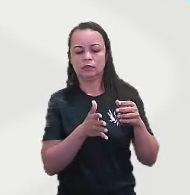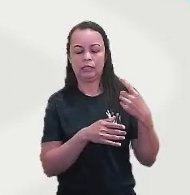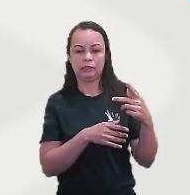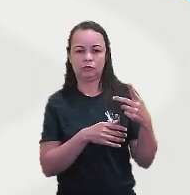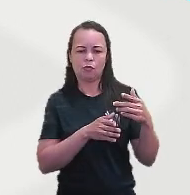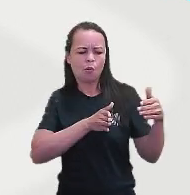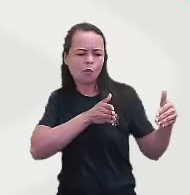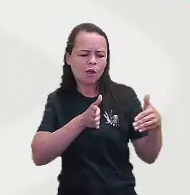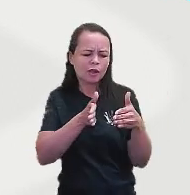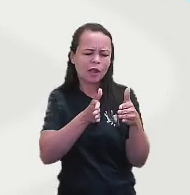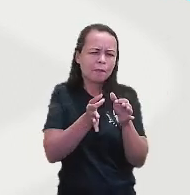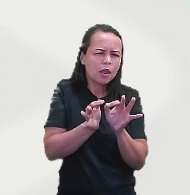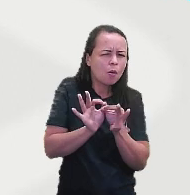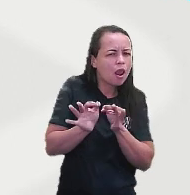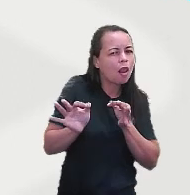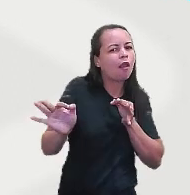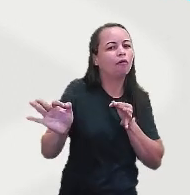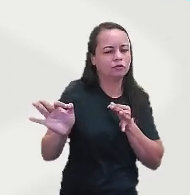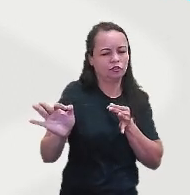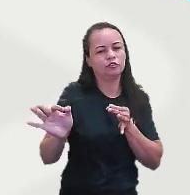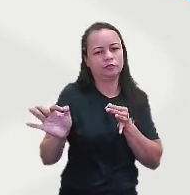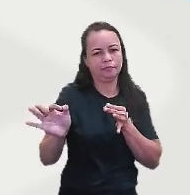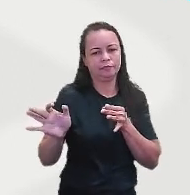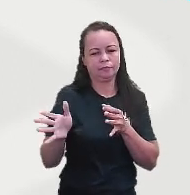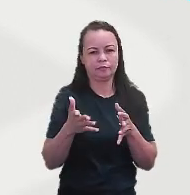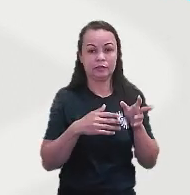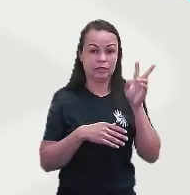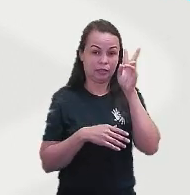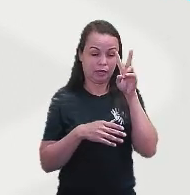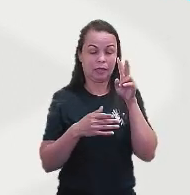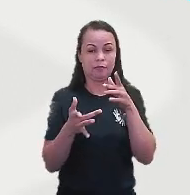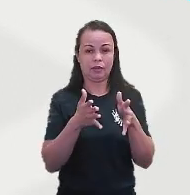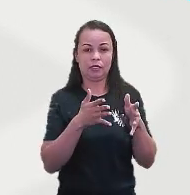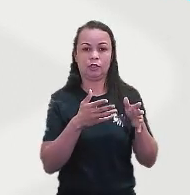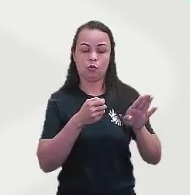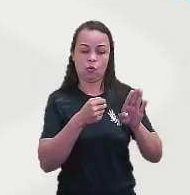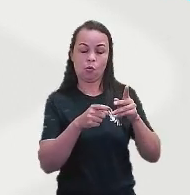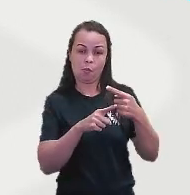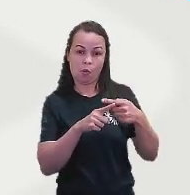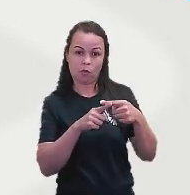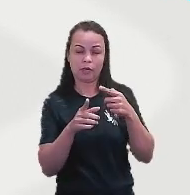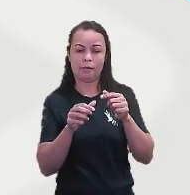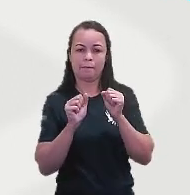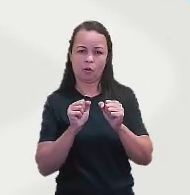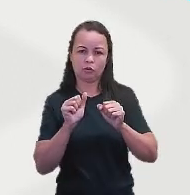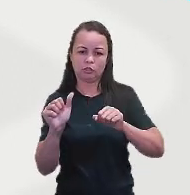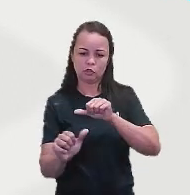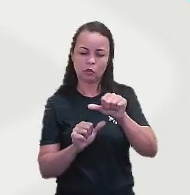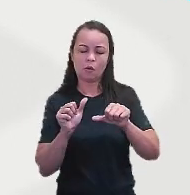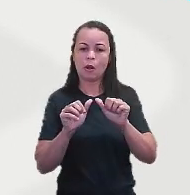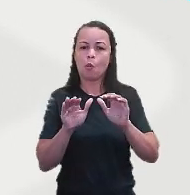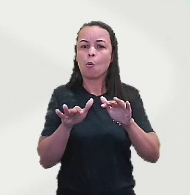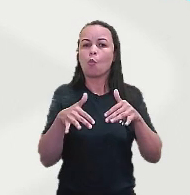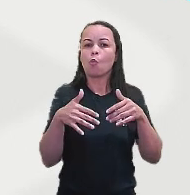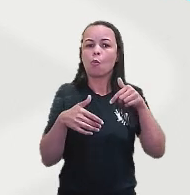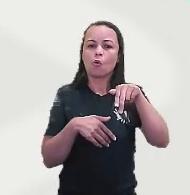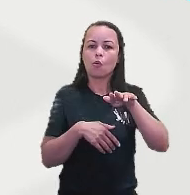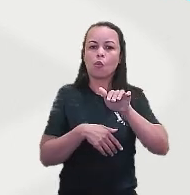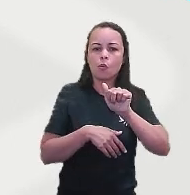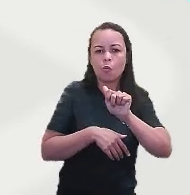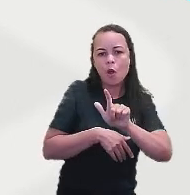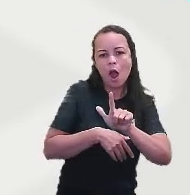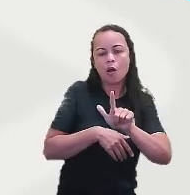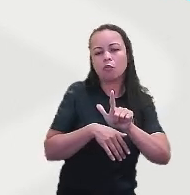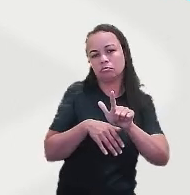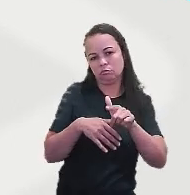ele vem é mais longo. Lembra também que o porquê pode ser substituído pelo qual? Então, por isso que nessa